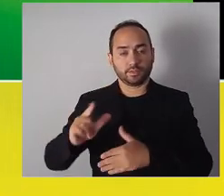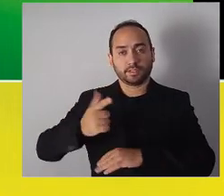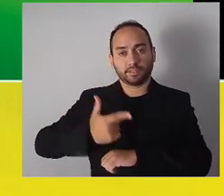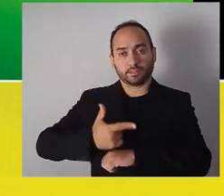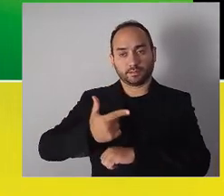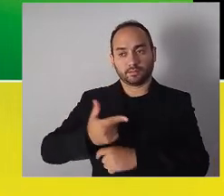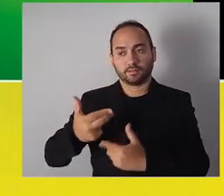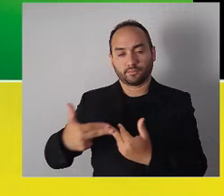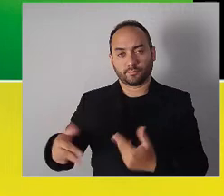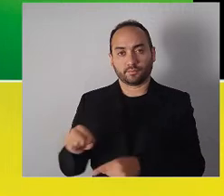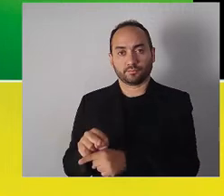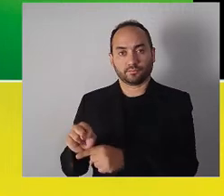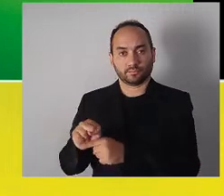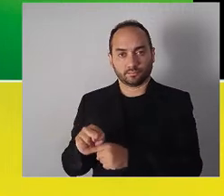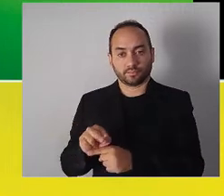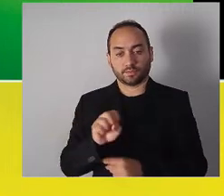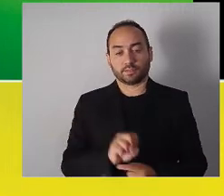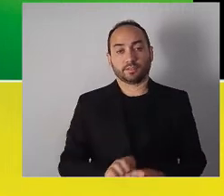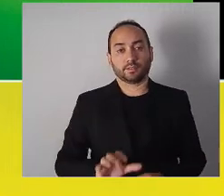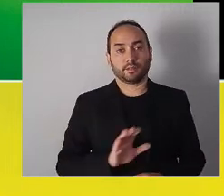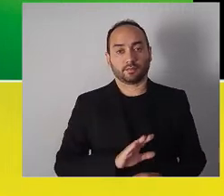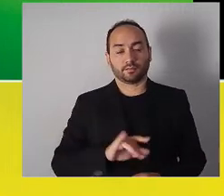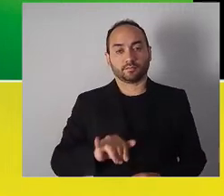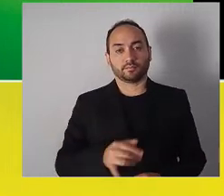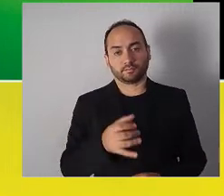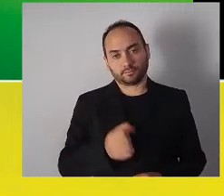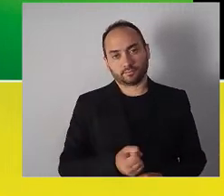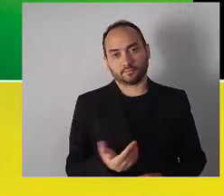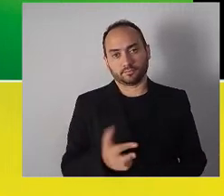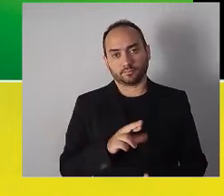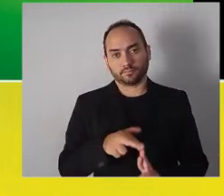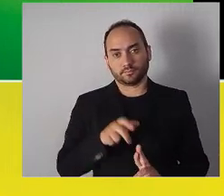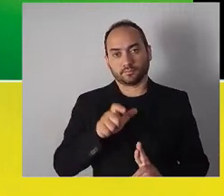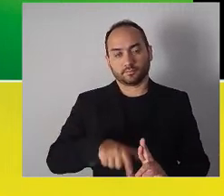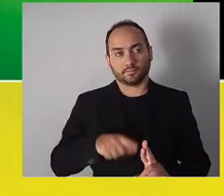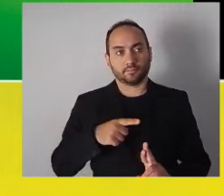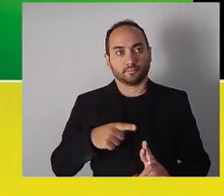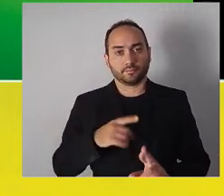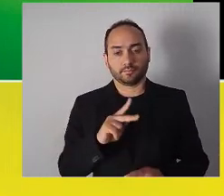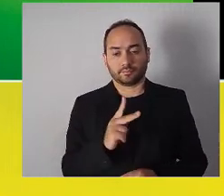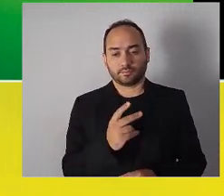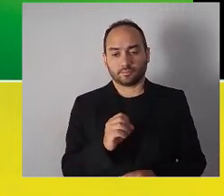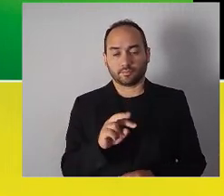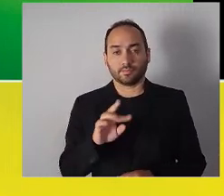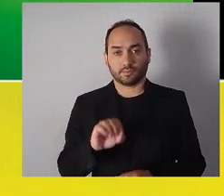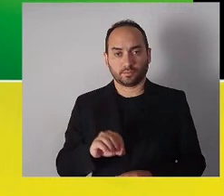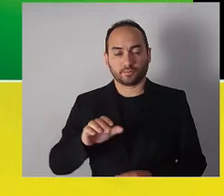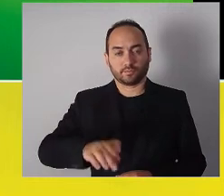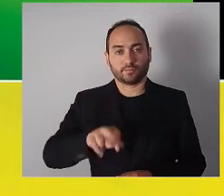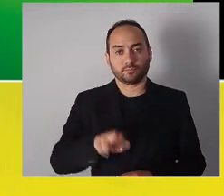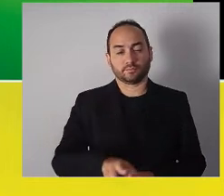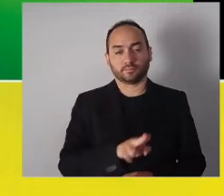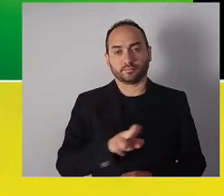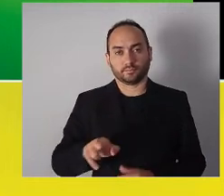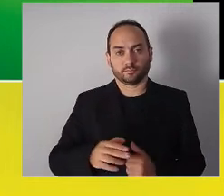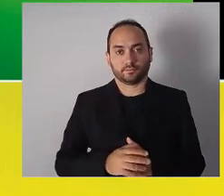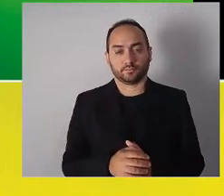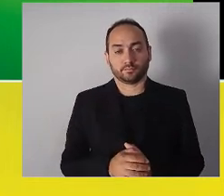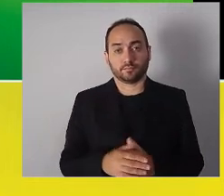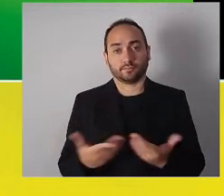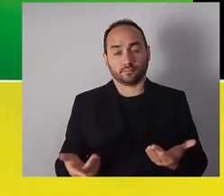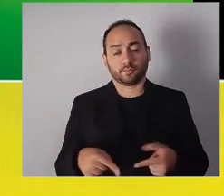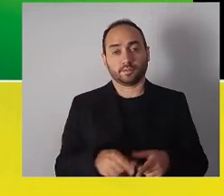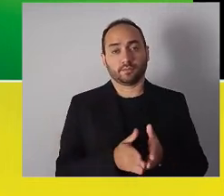Guardiã. E na região sul, o polo de Juazeiro do Norte, representado pelo Horto do Padre Cícero Romão Batista. E temos a